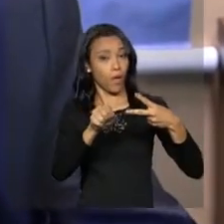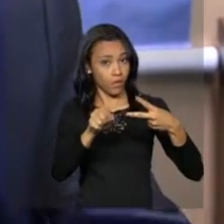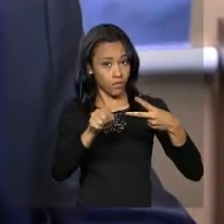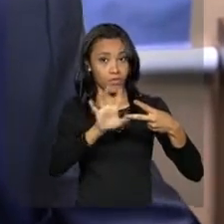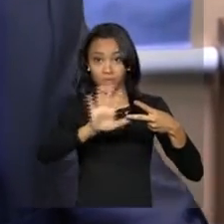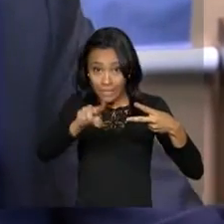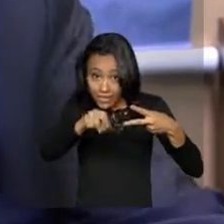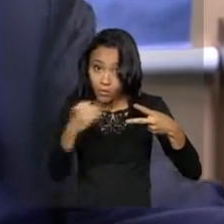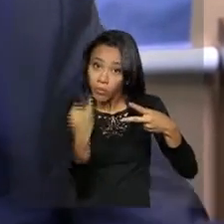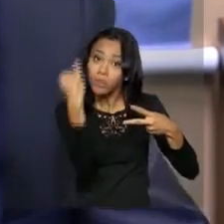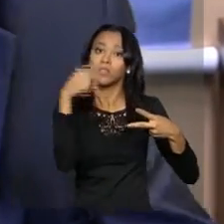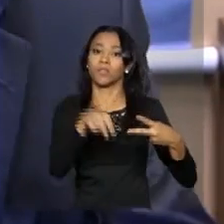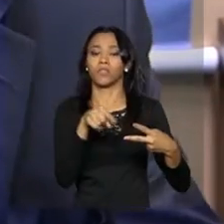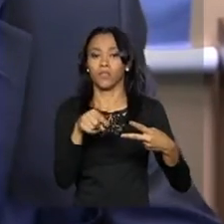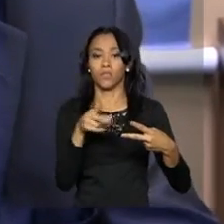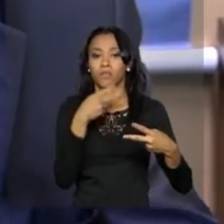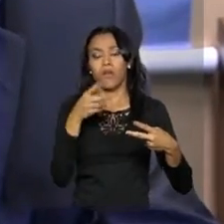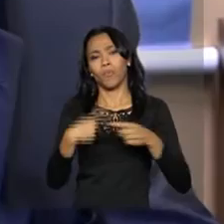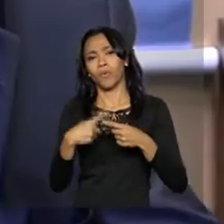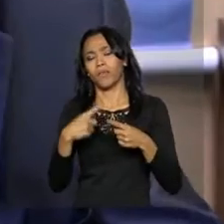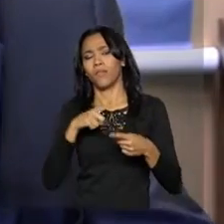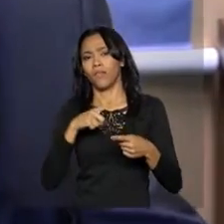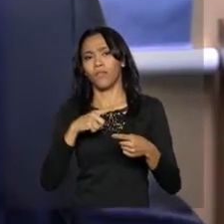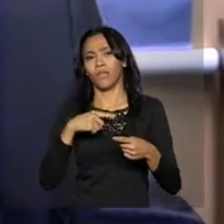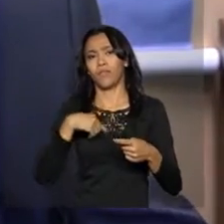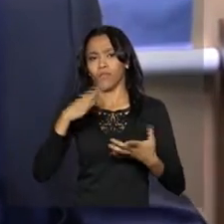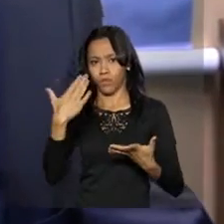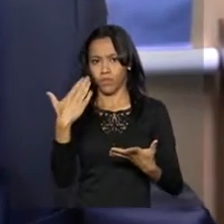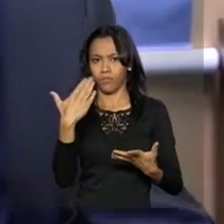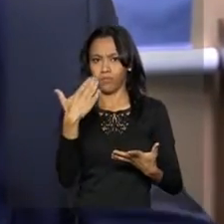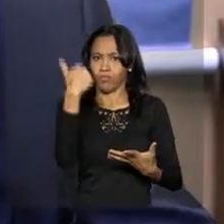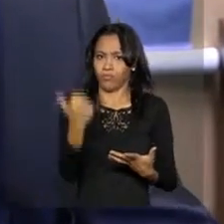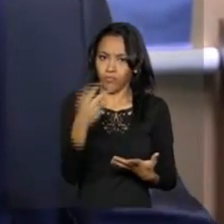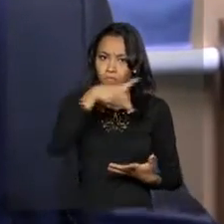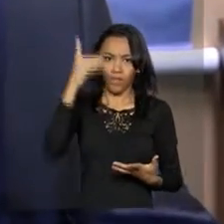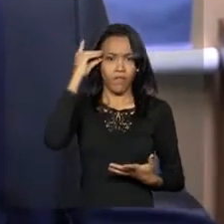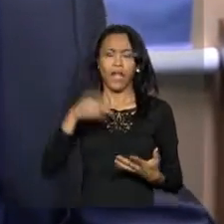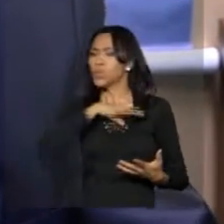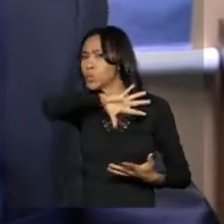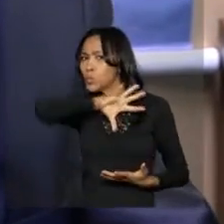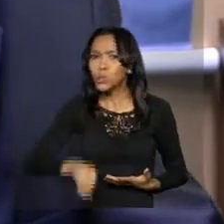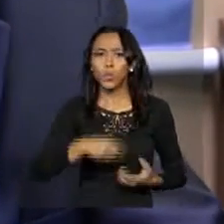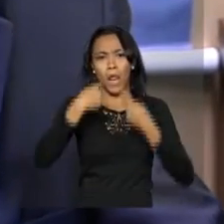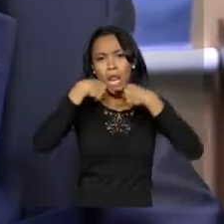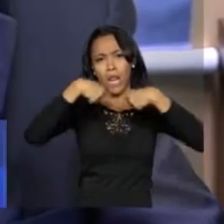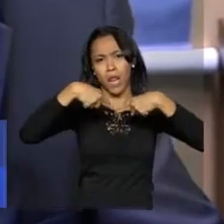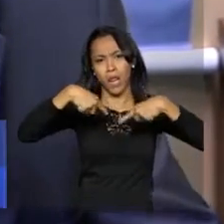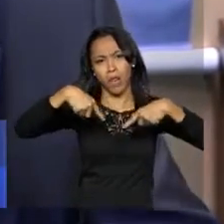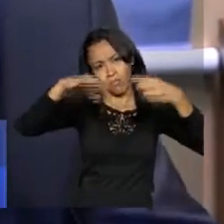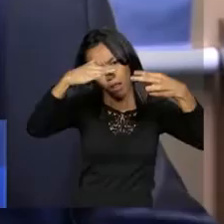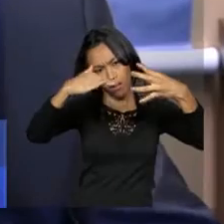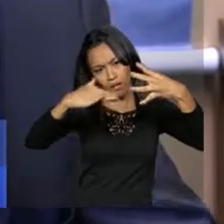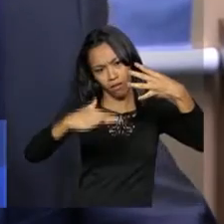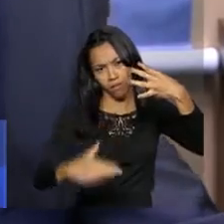é muito importante, porque houve um momento em que a presidenta foi intimada pelo presidente Eduardo Cunha a falar sobre toda a denúncia. Se juntou à delação do senador